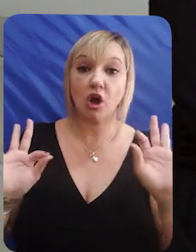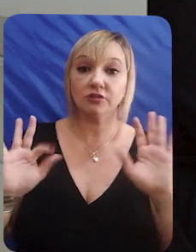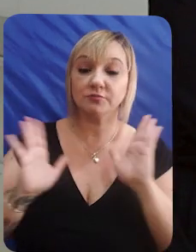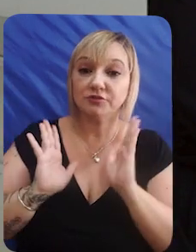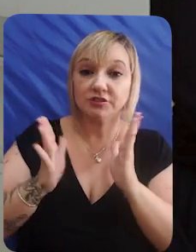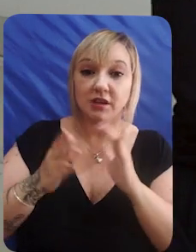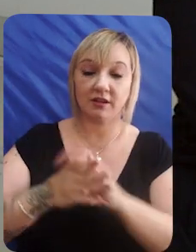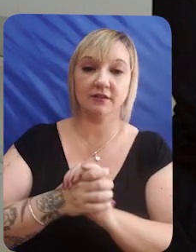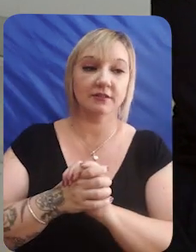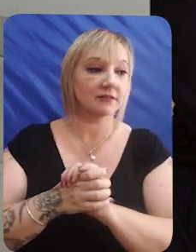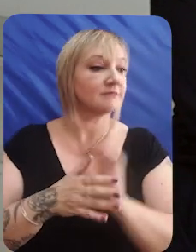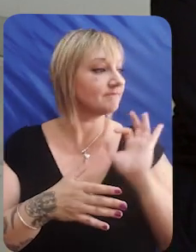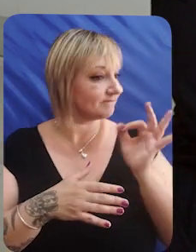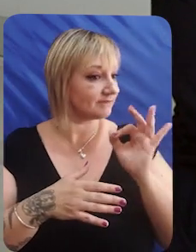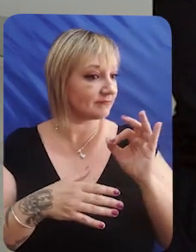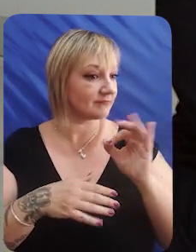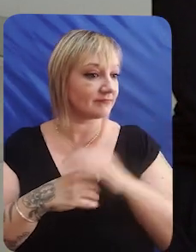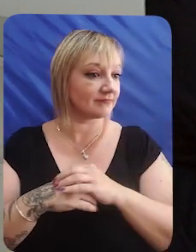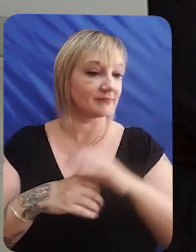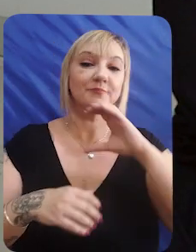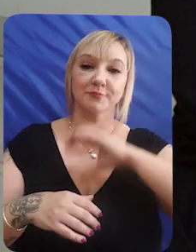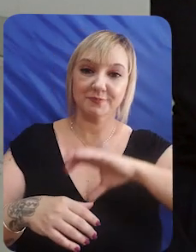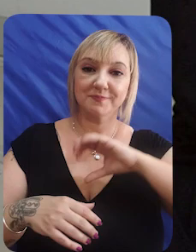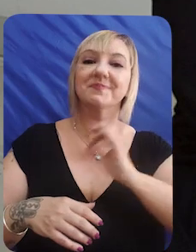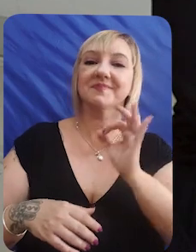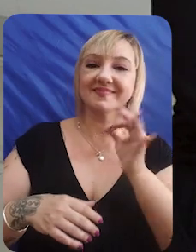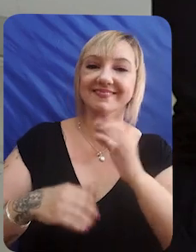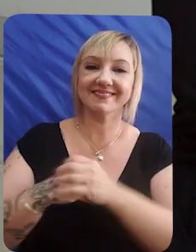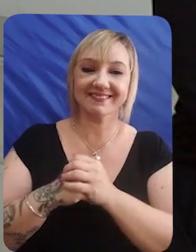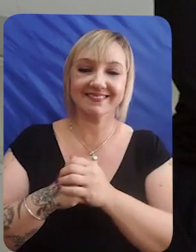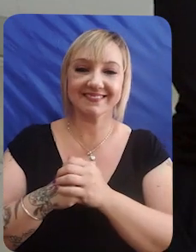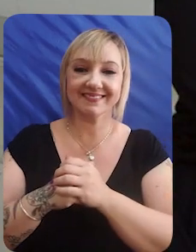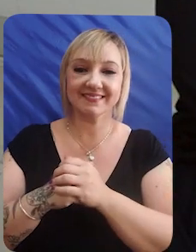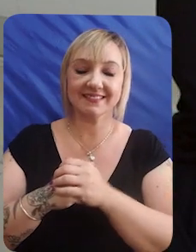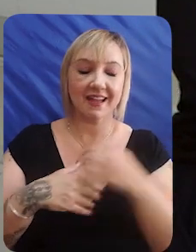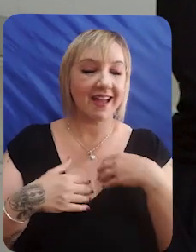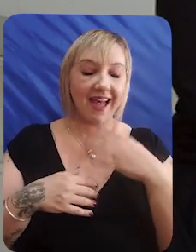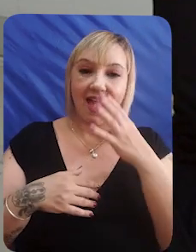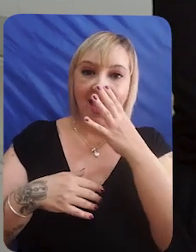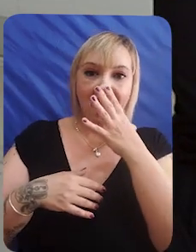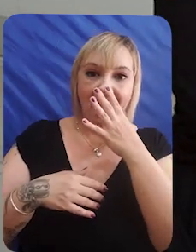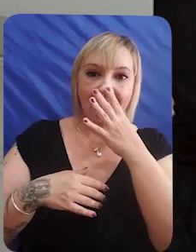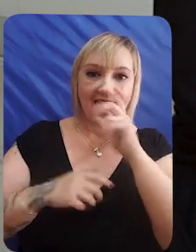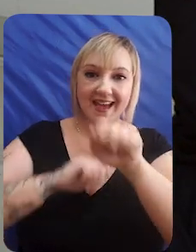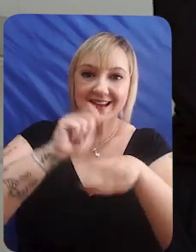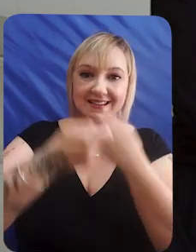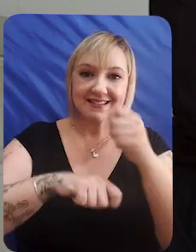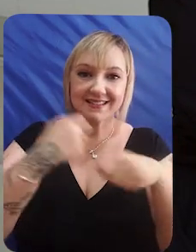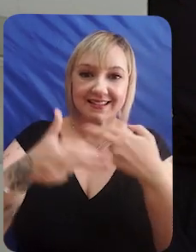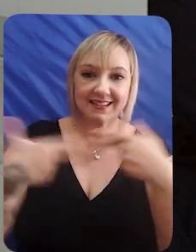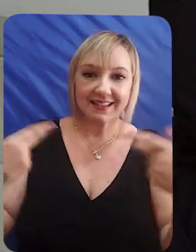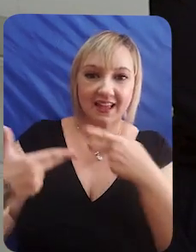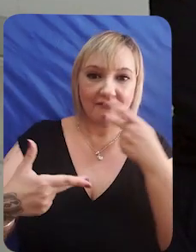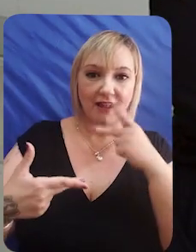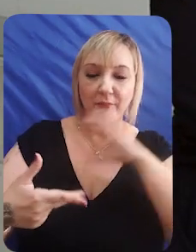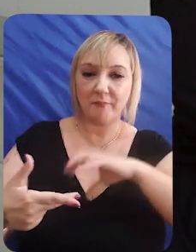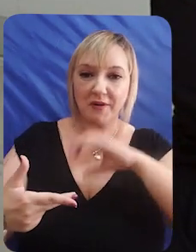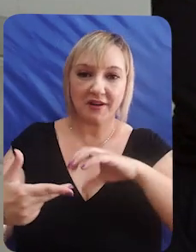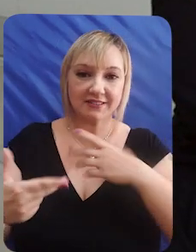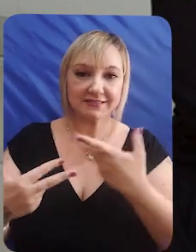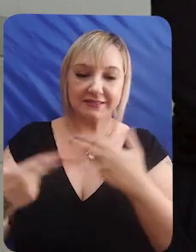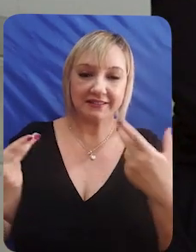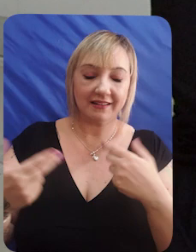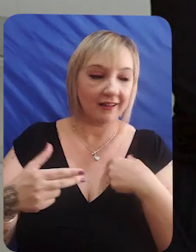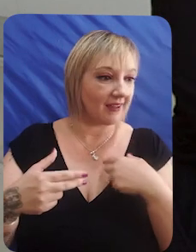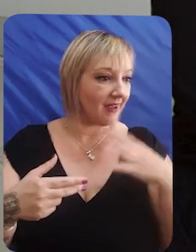é? E é em português. Português. Eu estou impressionada que tem os sinais de todas as línguas. Como a gente fala português, tem